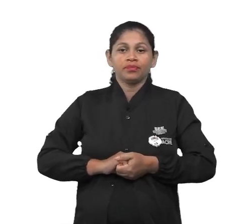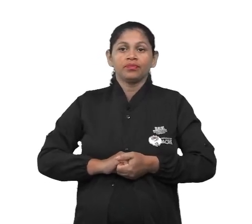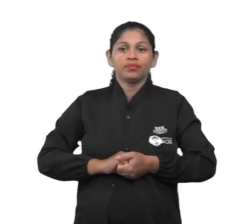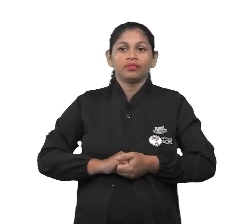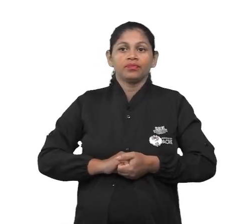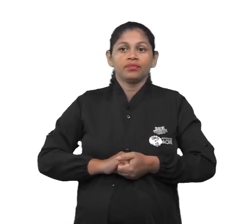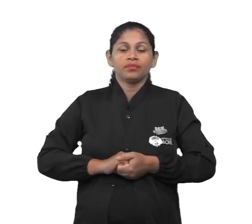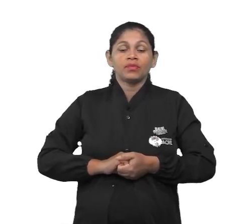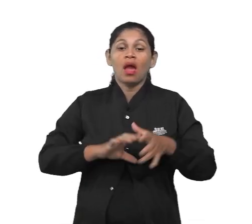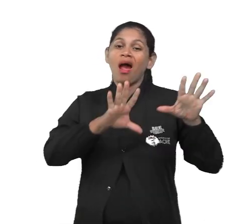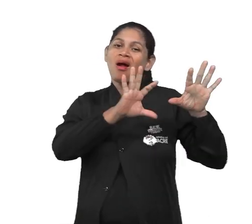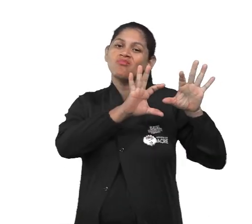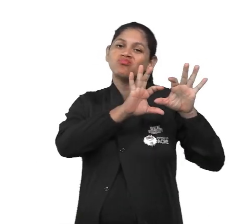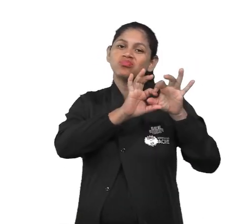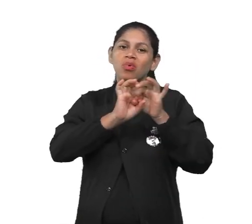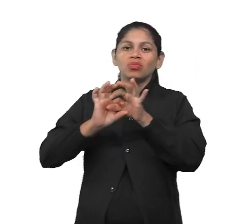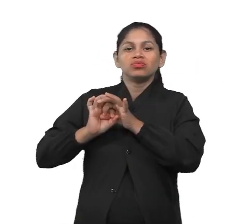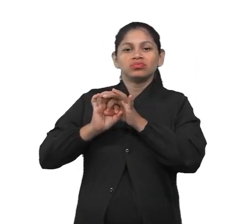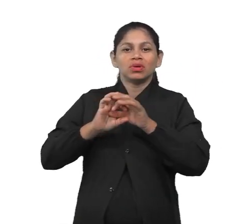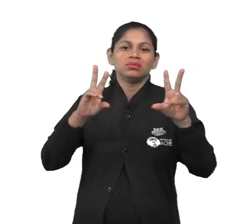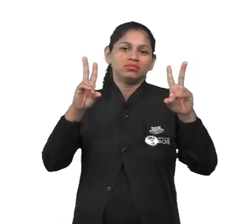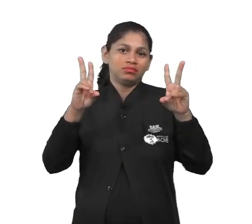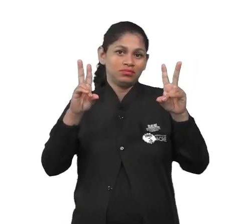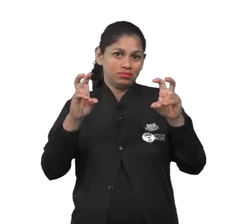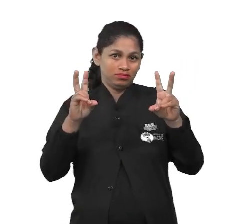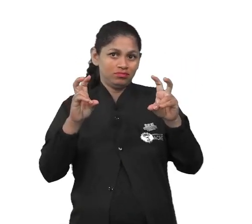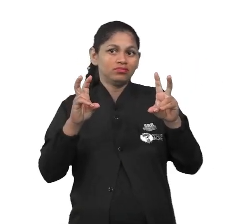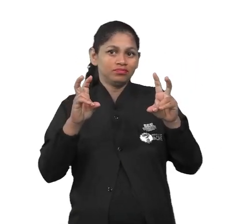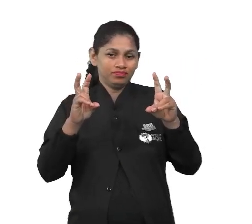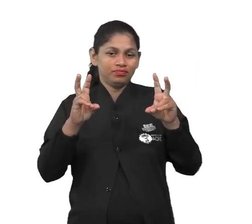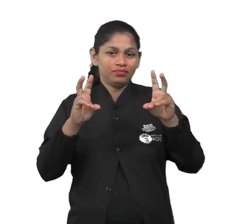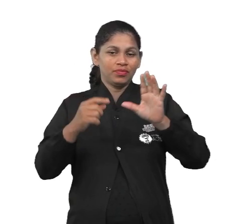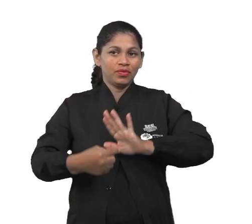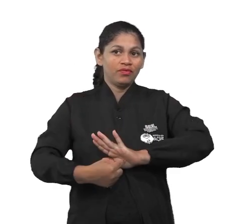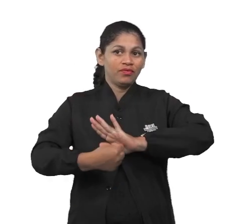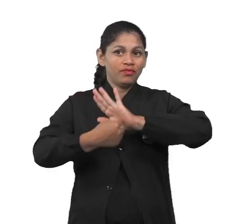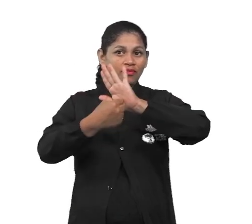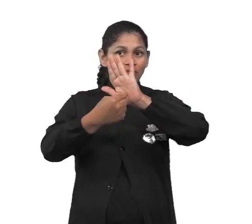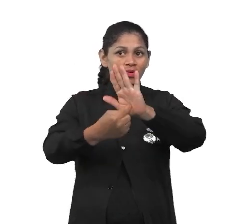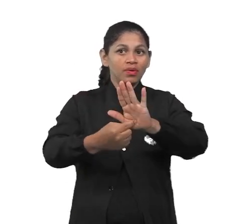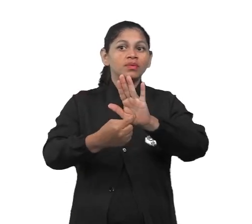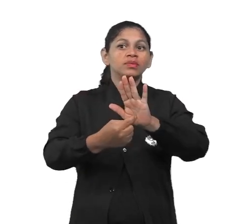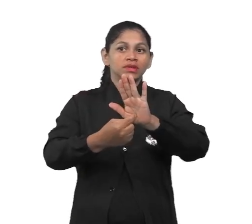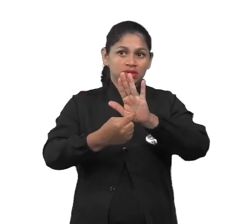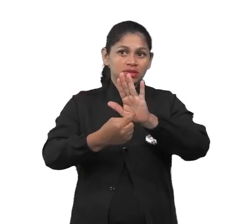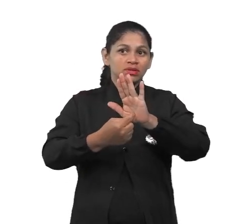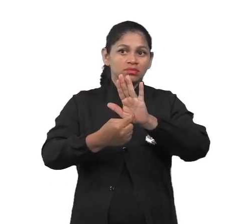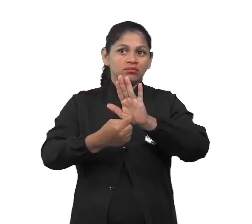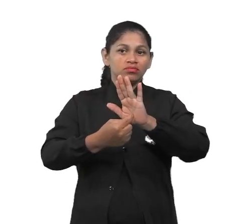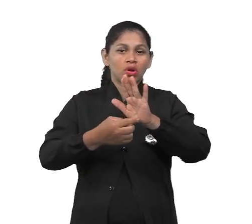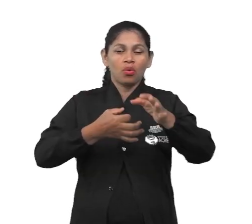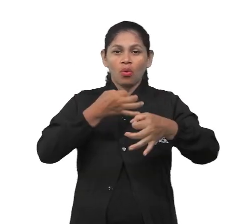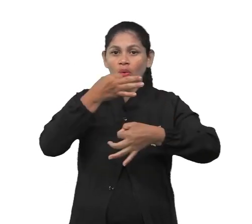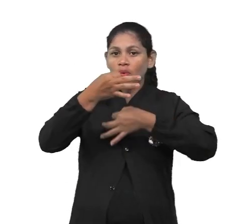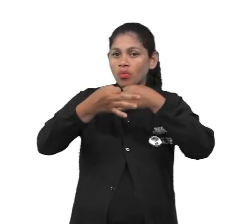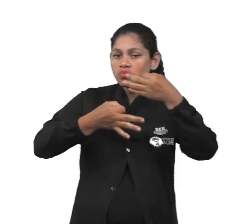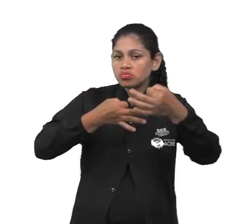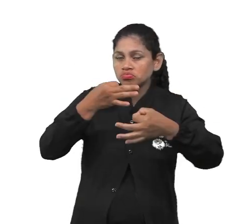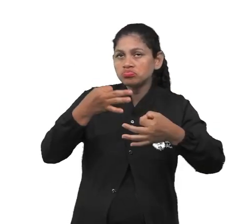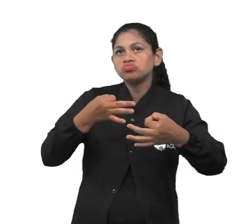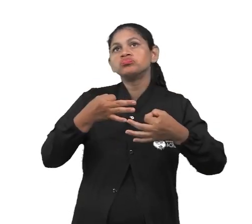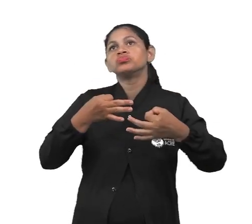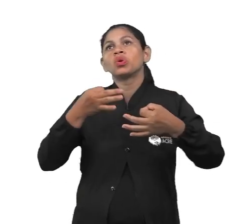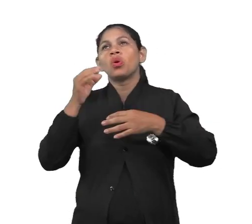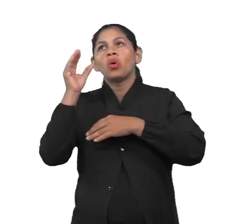por contextualizar. Ou seja, aqui eu vou apresentar um repertório, um